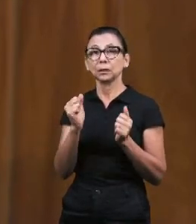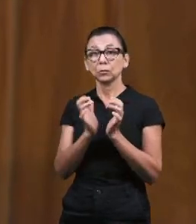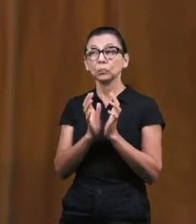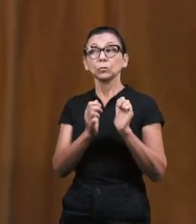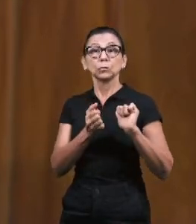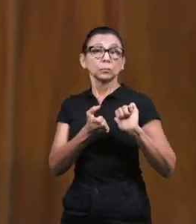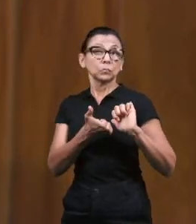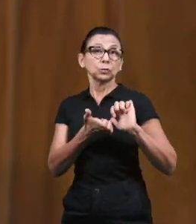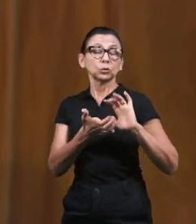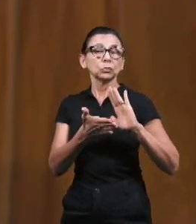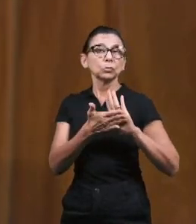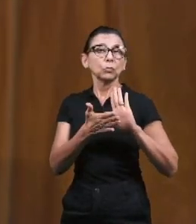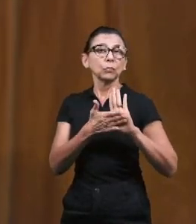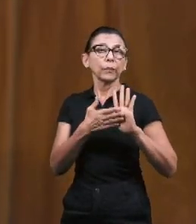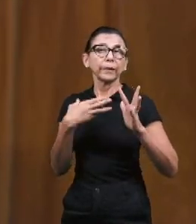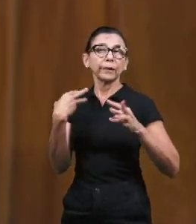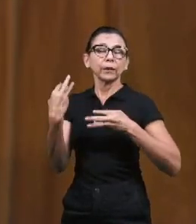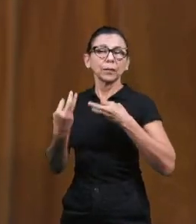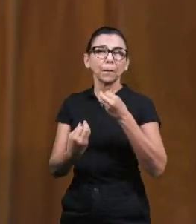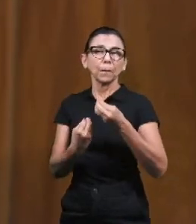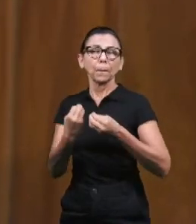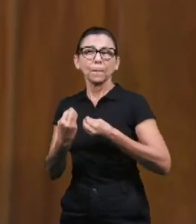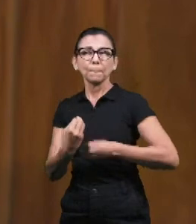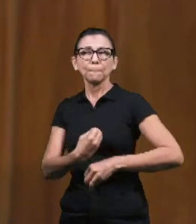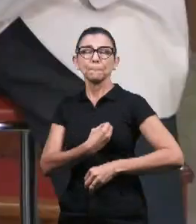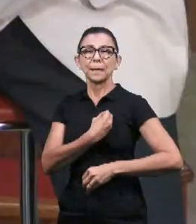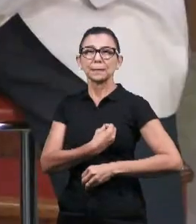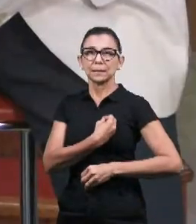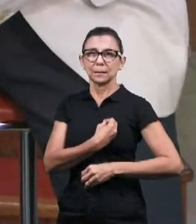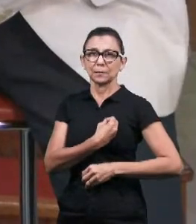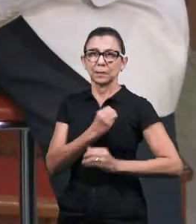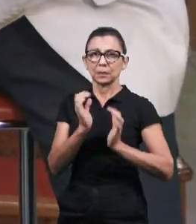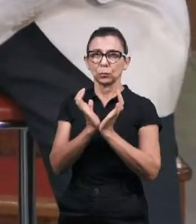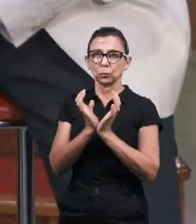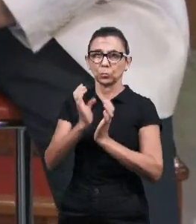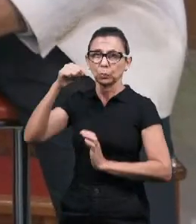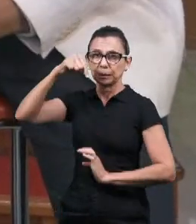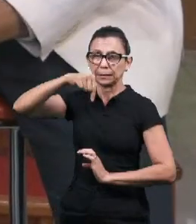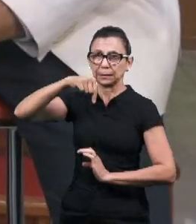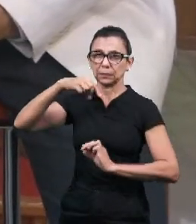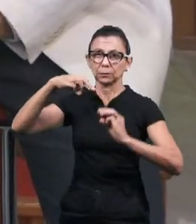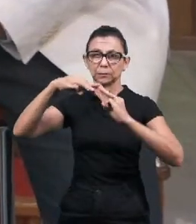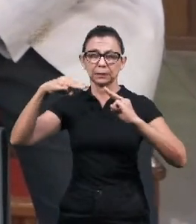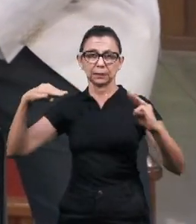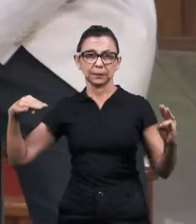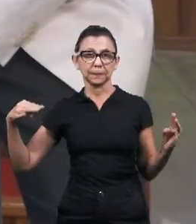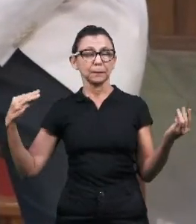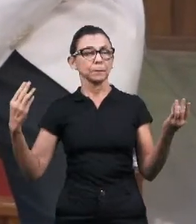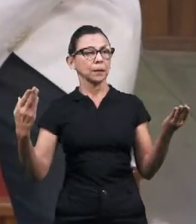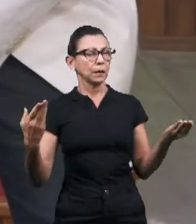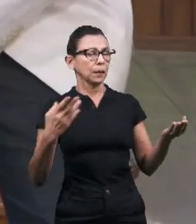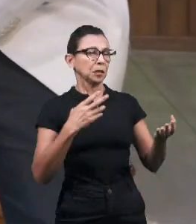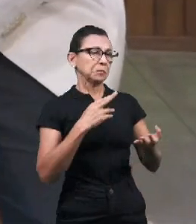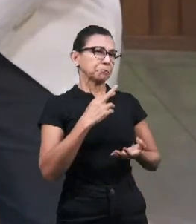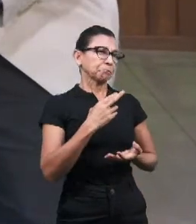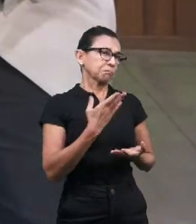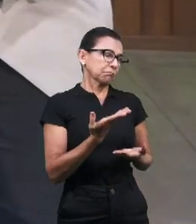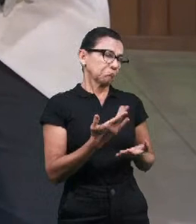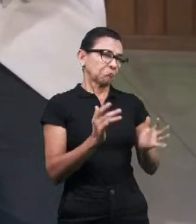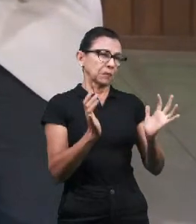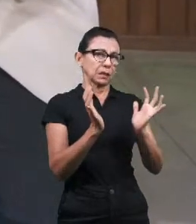e como é que é essa participação deles aqui. Amém. Então, o grupo de louvor do Monaim ele é formado